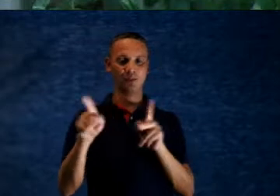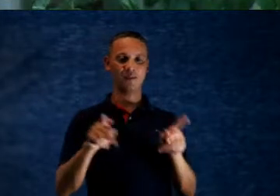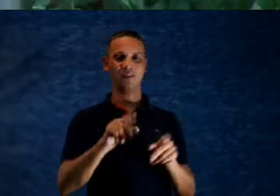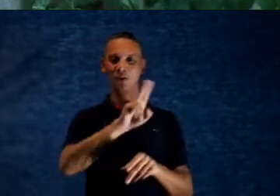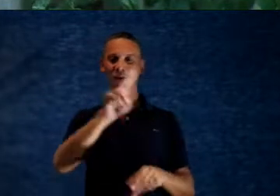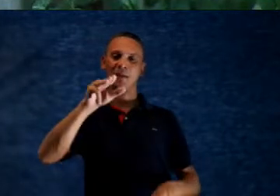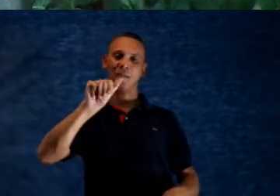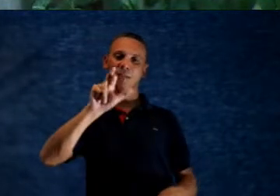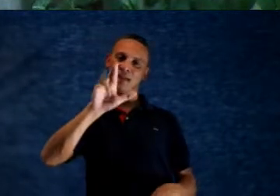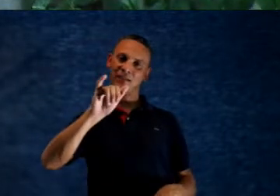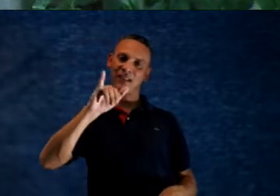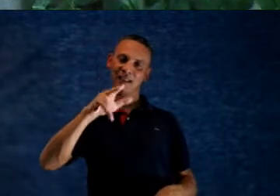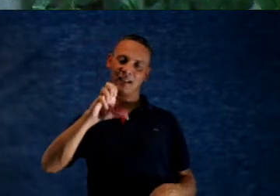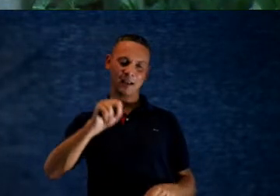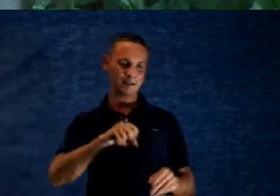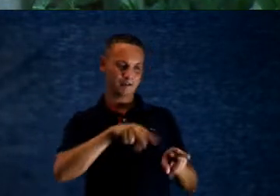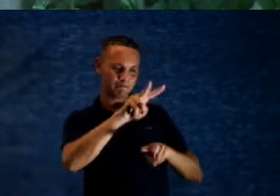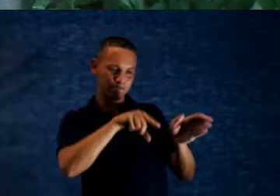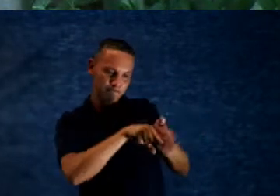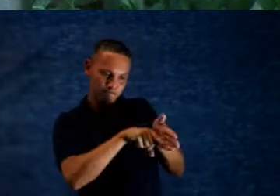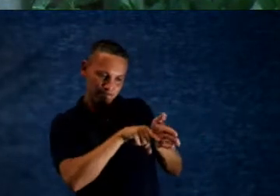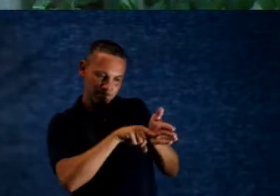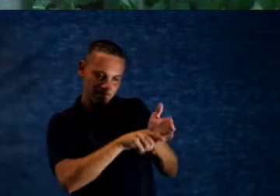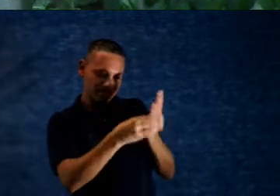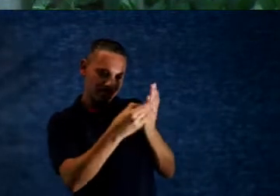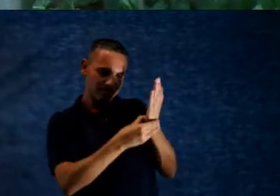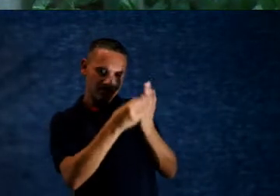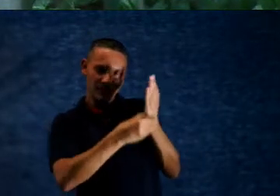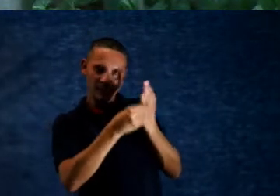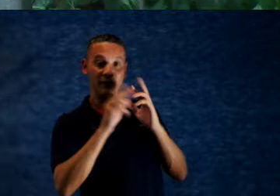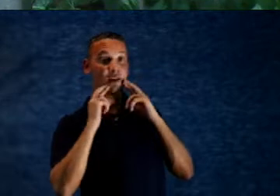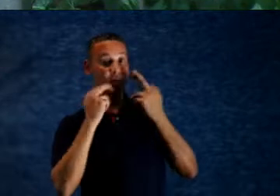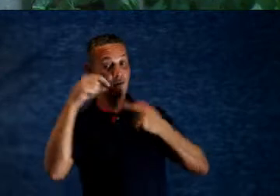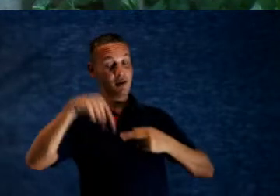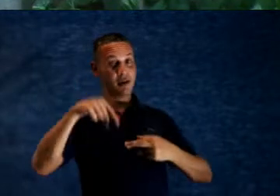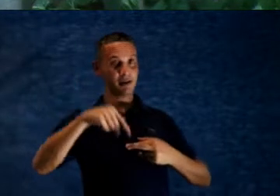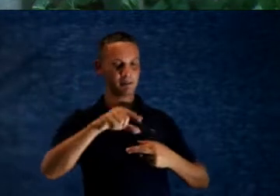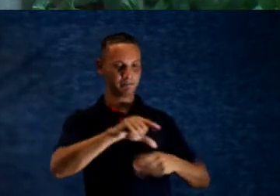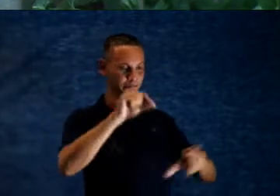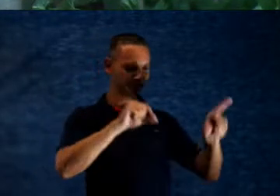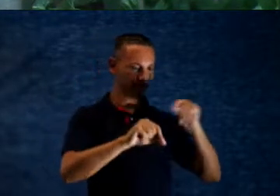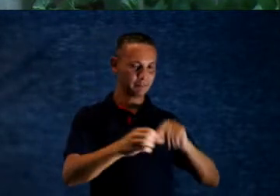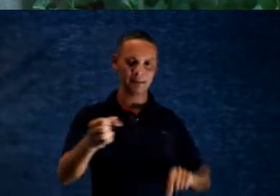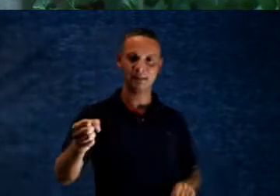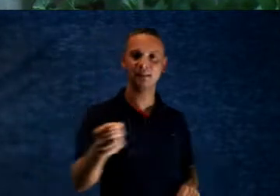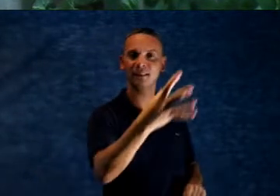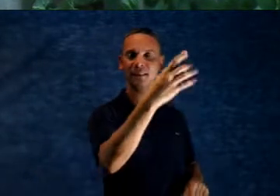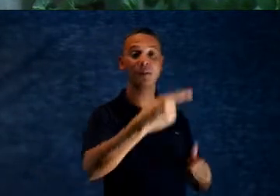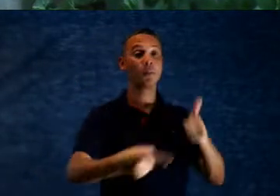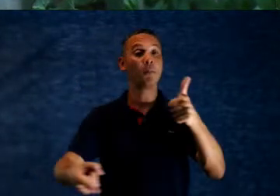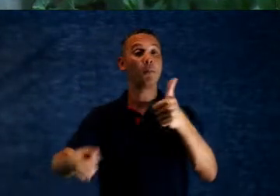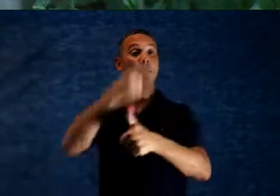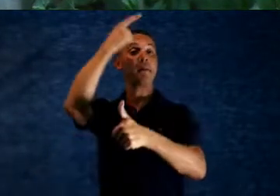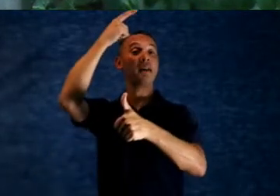Moraes Marreco fez uma caprichada análise do livro em reunião especial nesta casa.